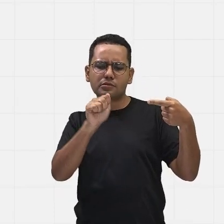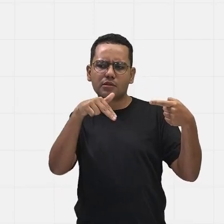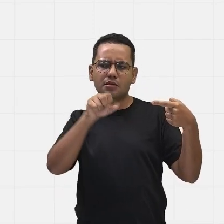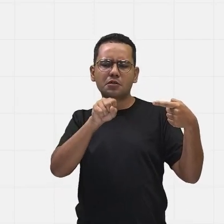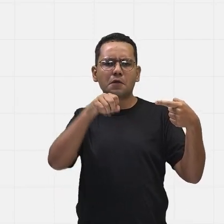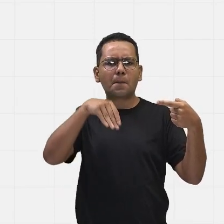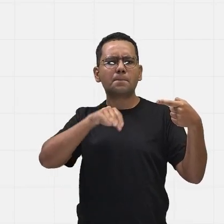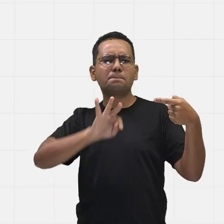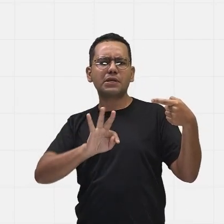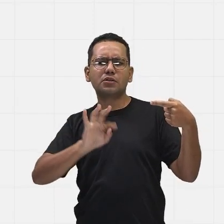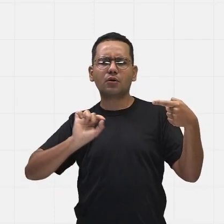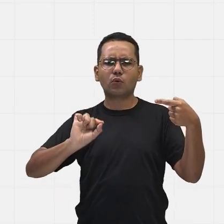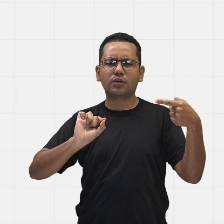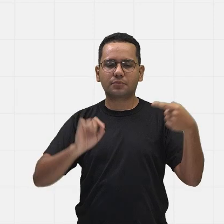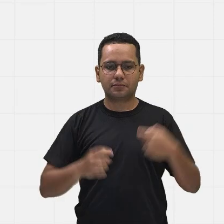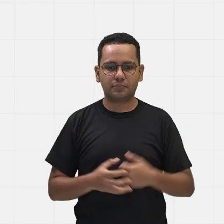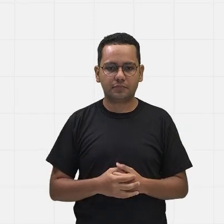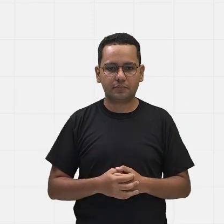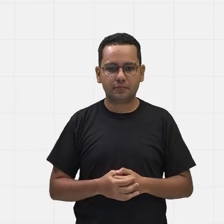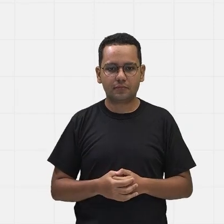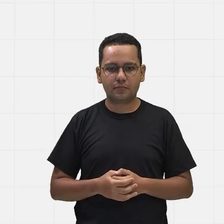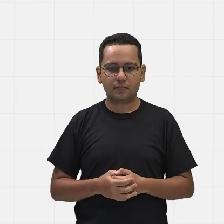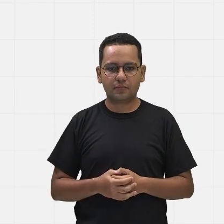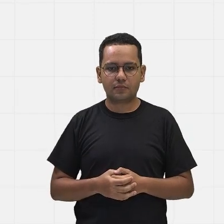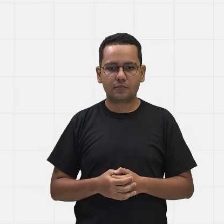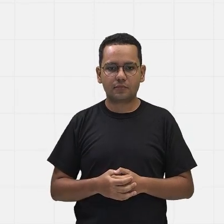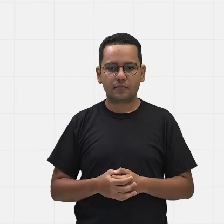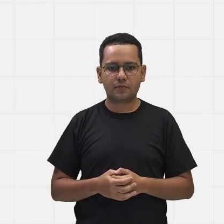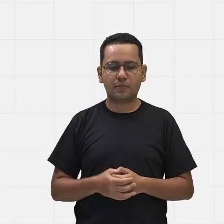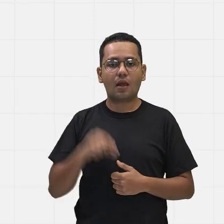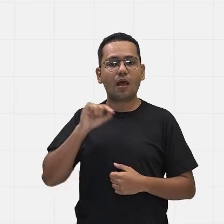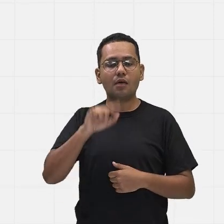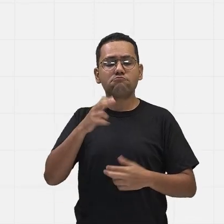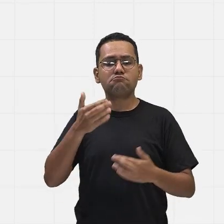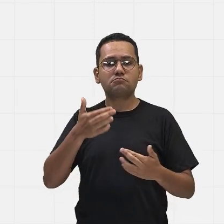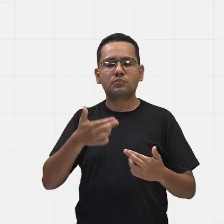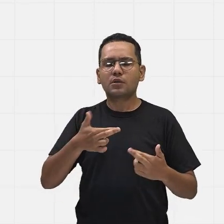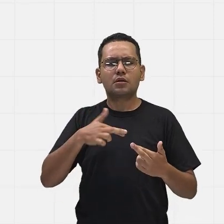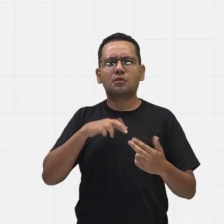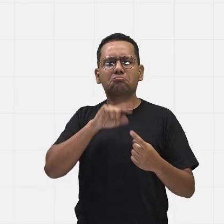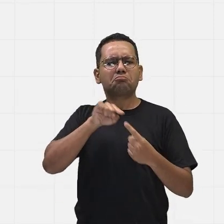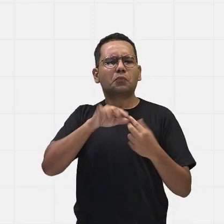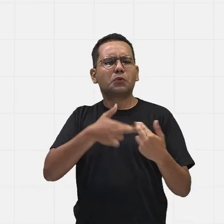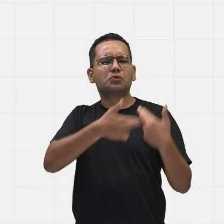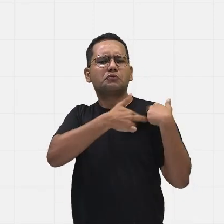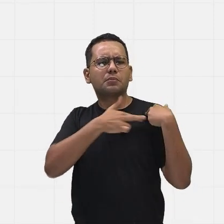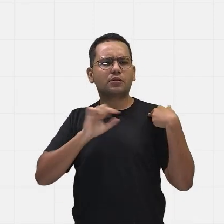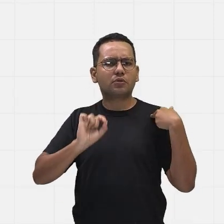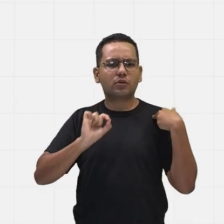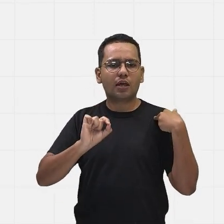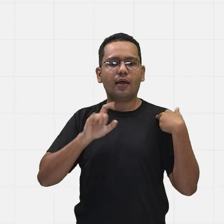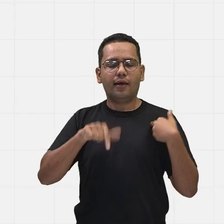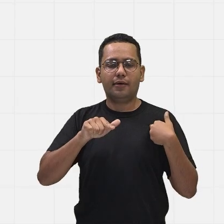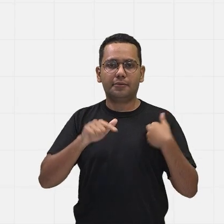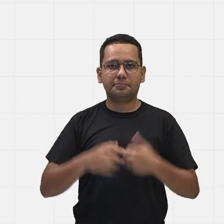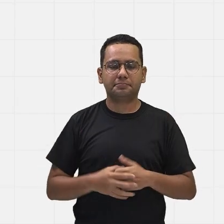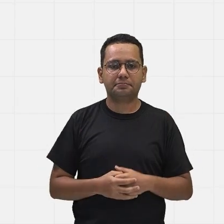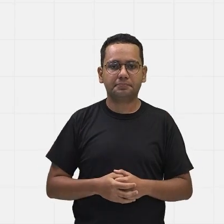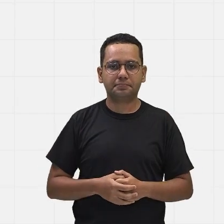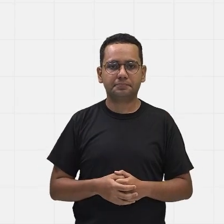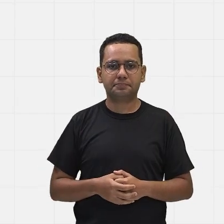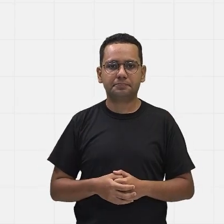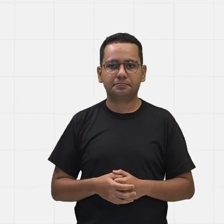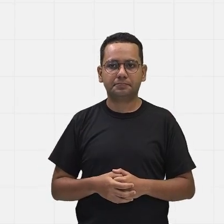um login moderador que ele é responsável pela transmissão